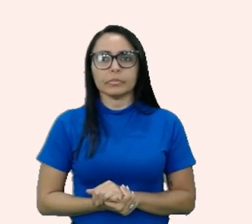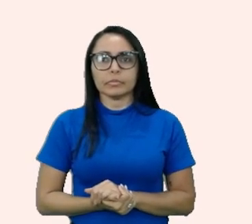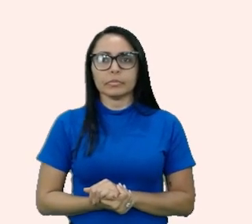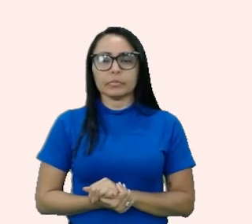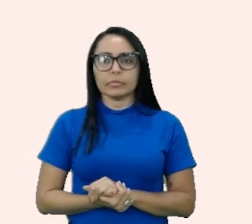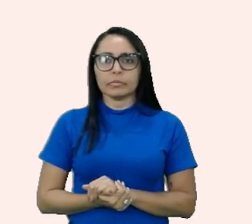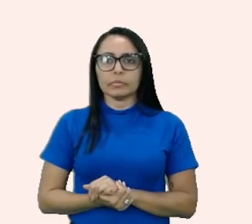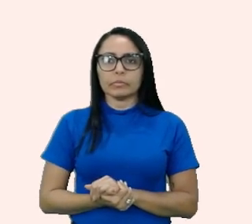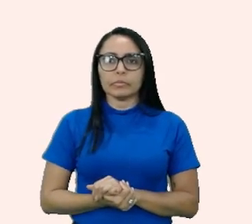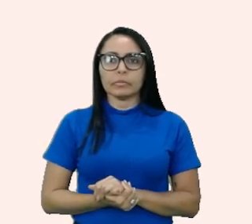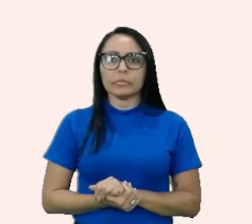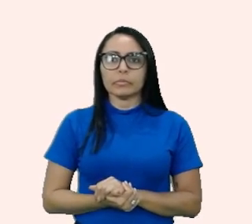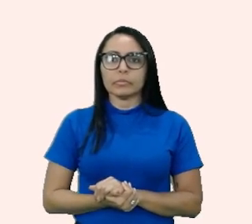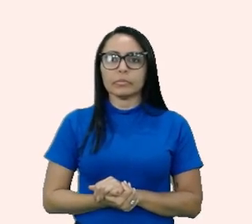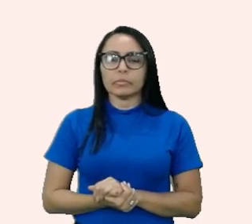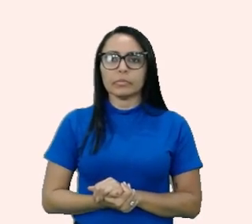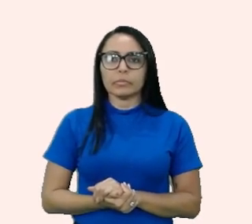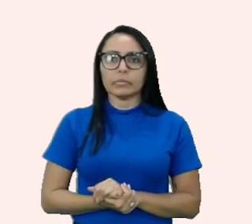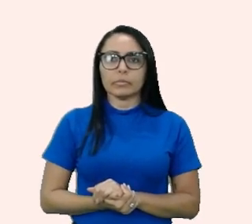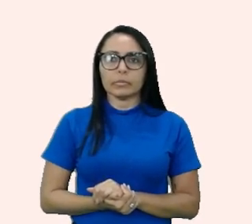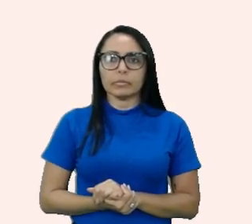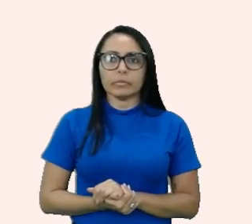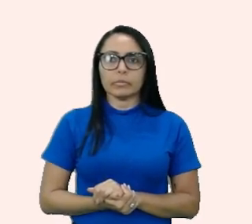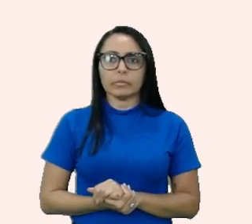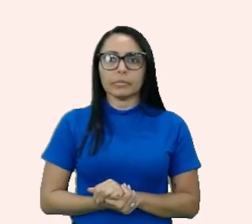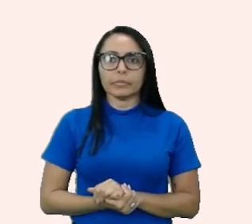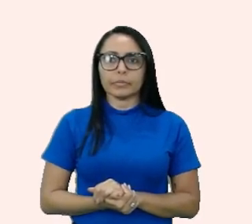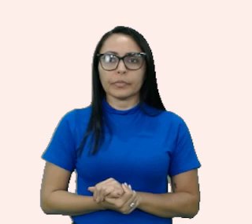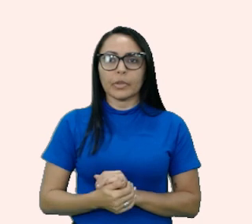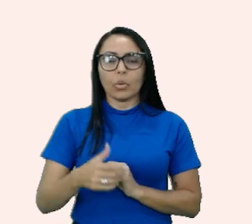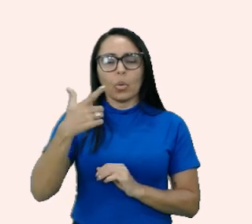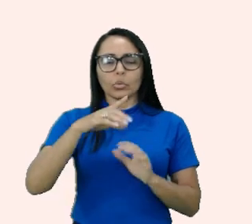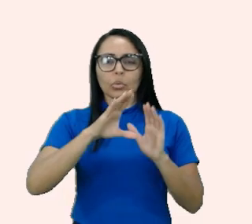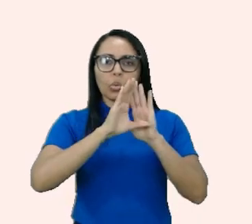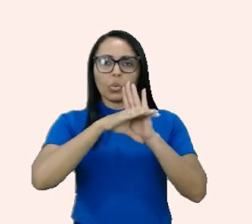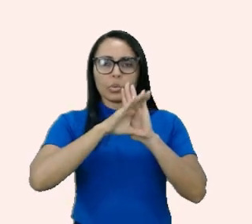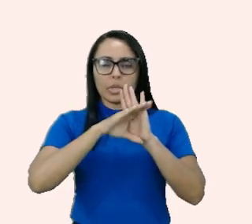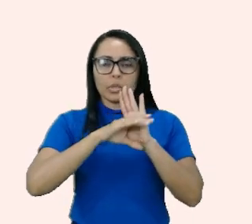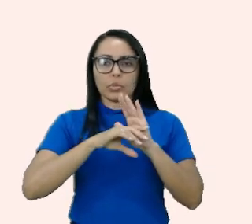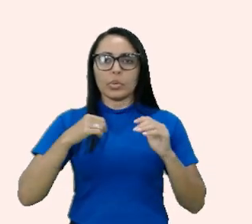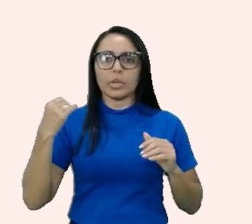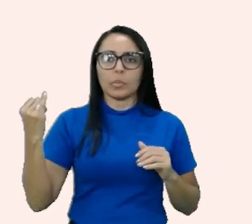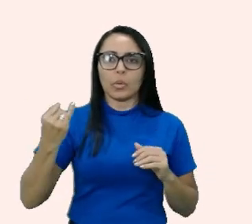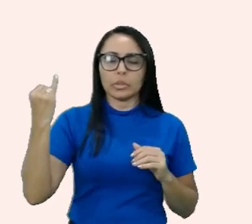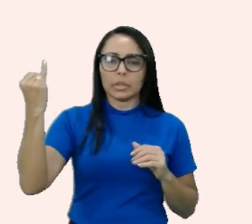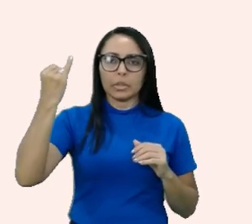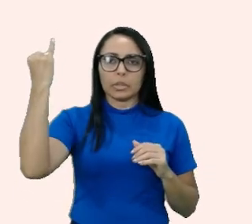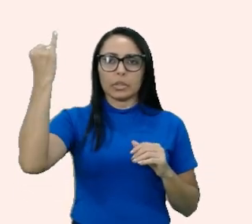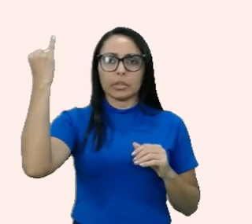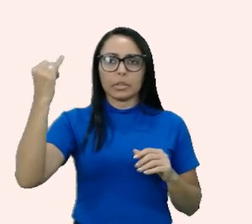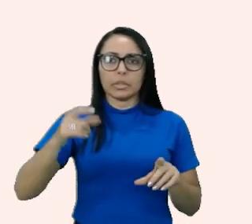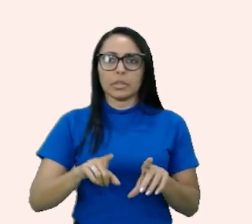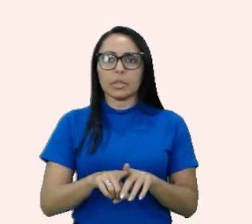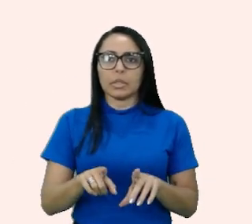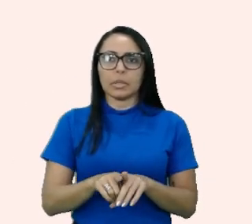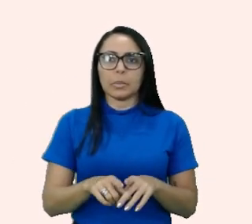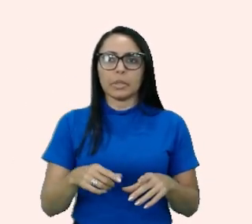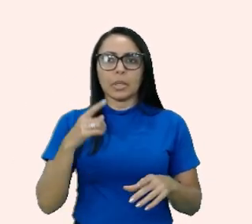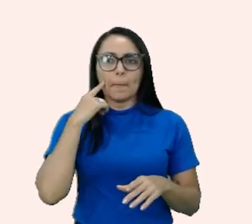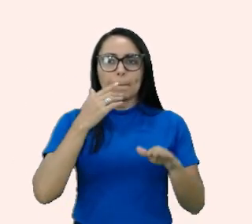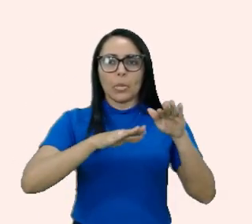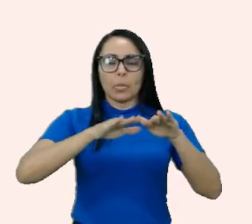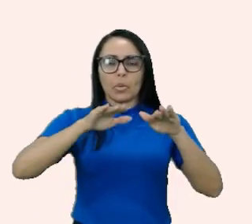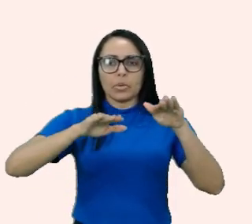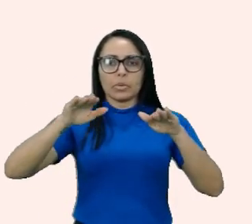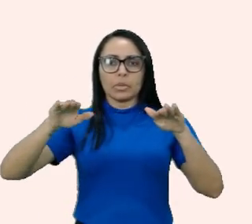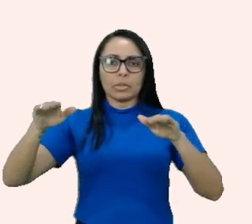está passando. Aí eu trago para você um outro conceito muito massa, que é o conceito de grandezas